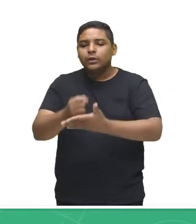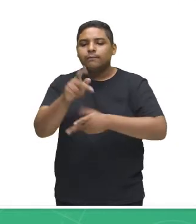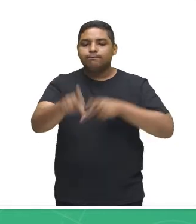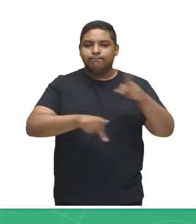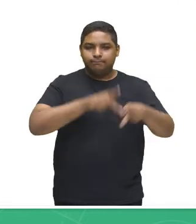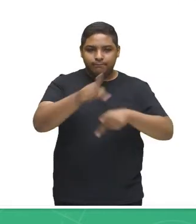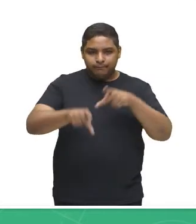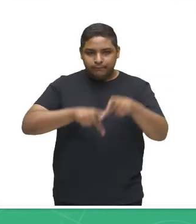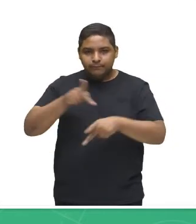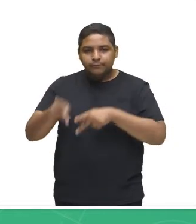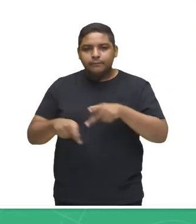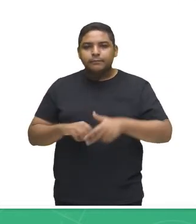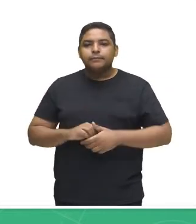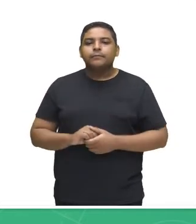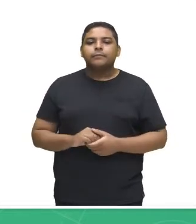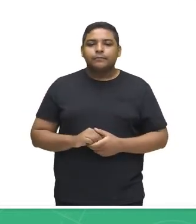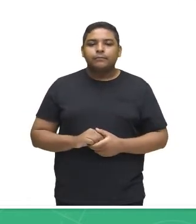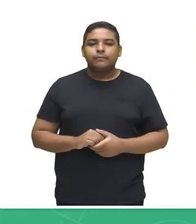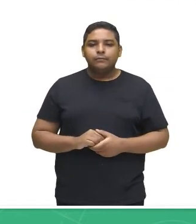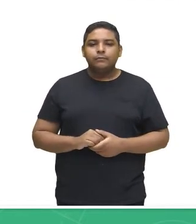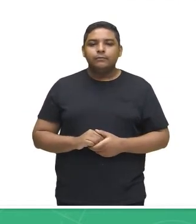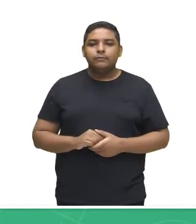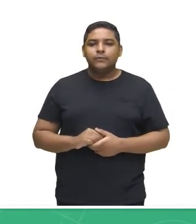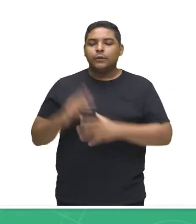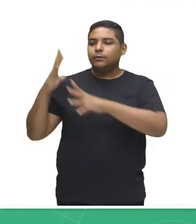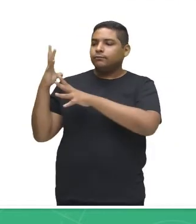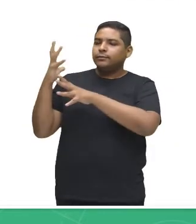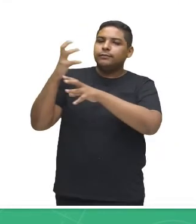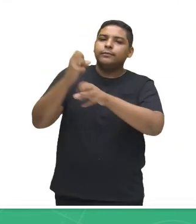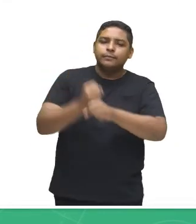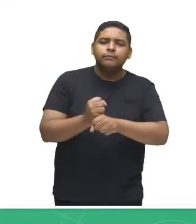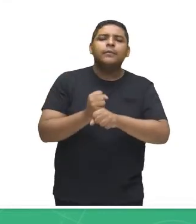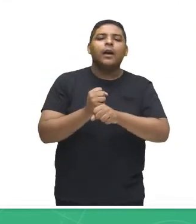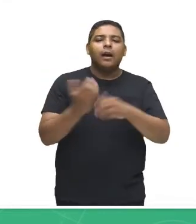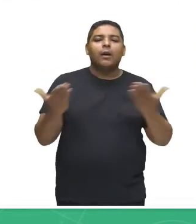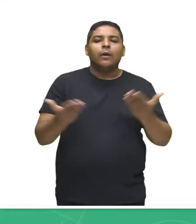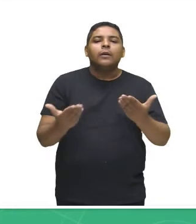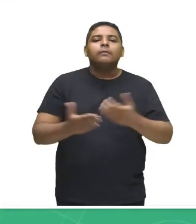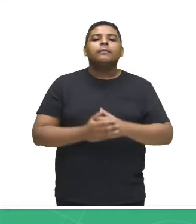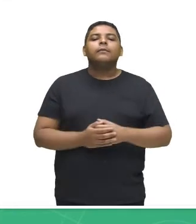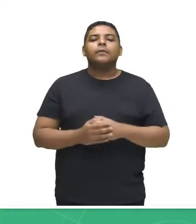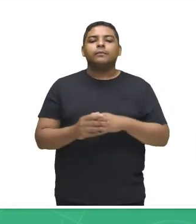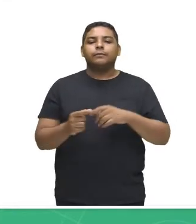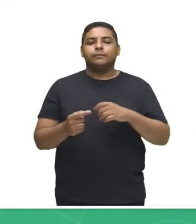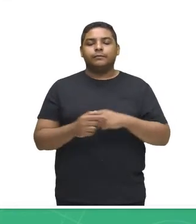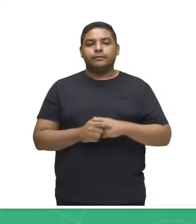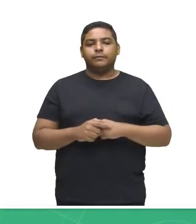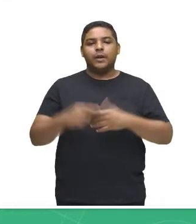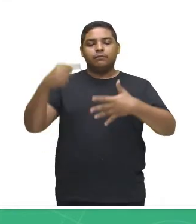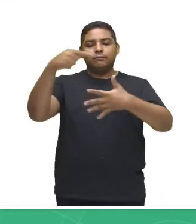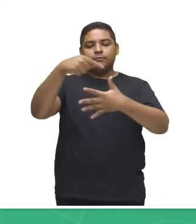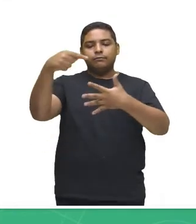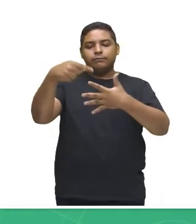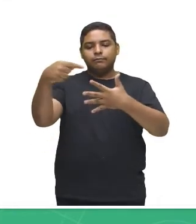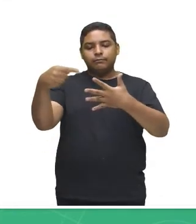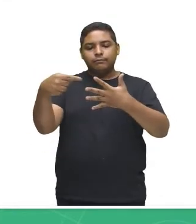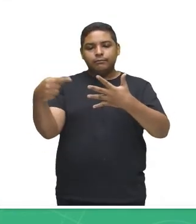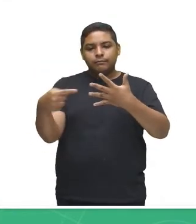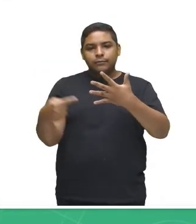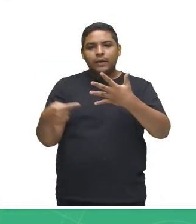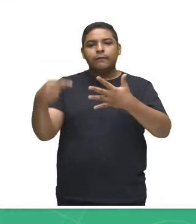ver, vocês só recapitulando aí, viu? Sumérios, acádios, amoritas, assírios